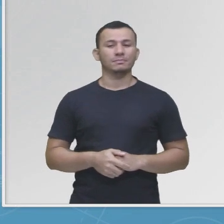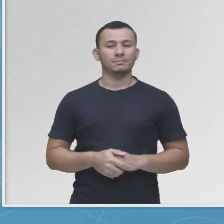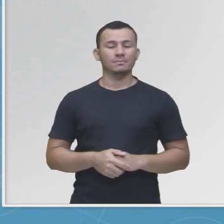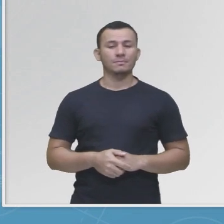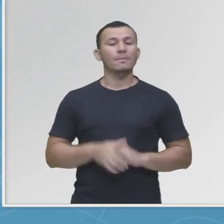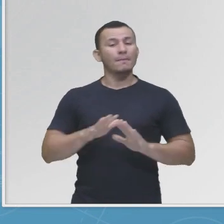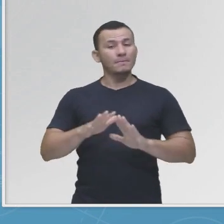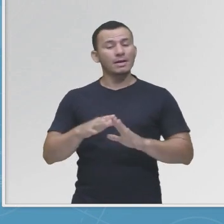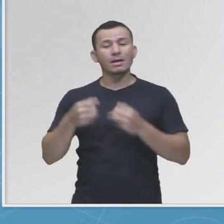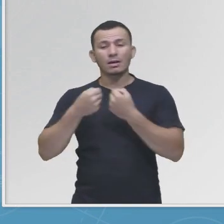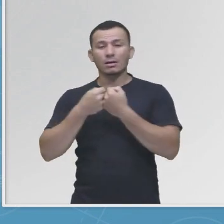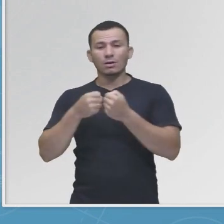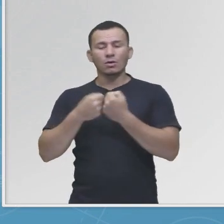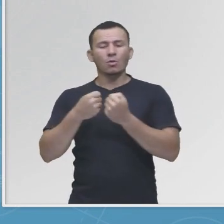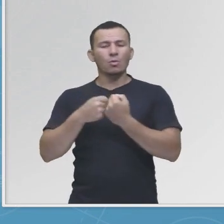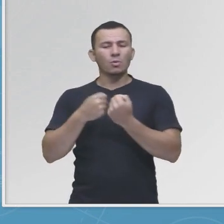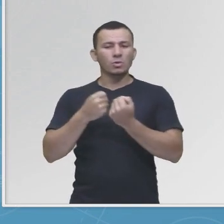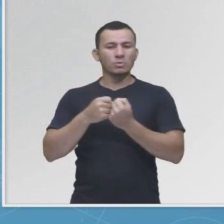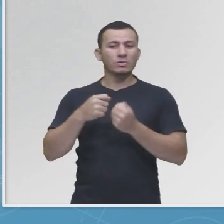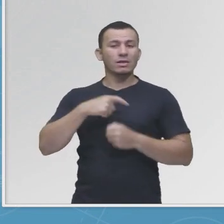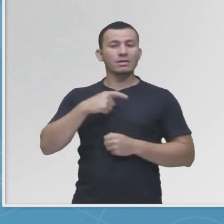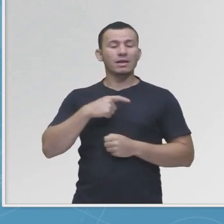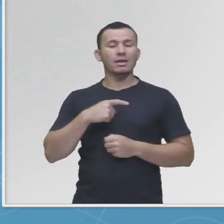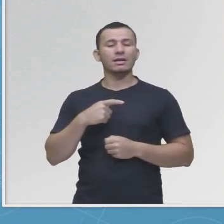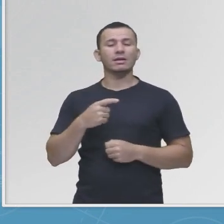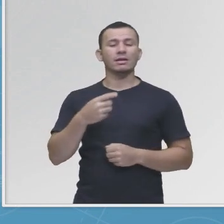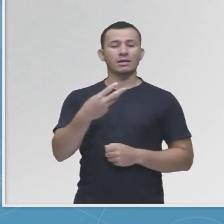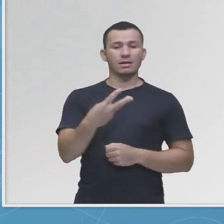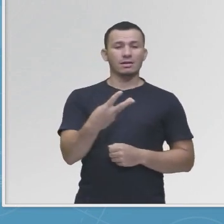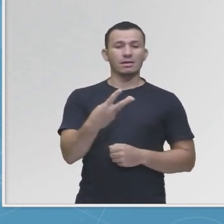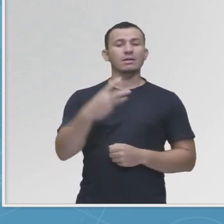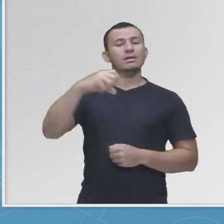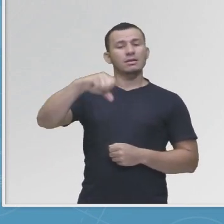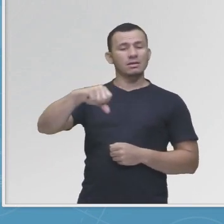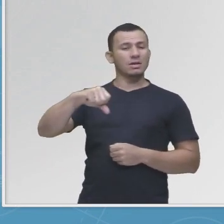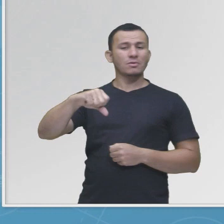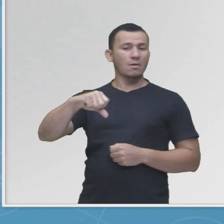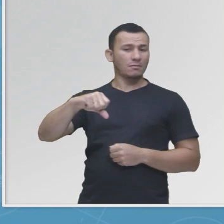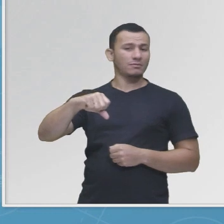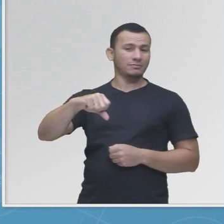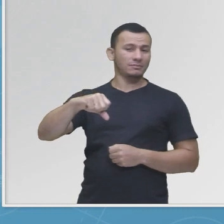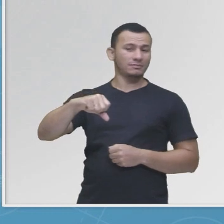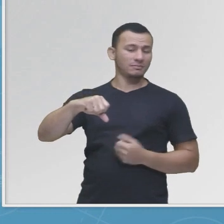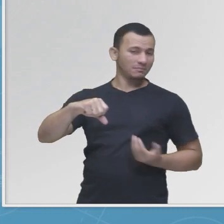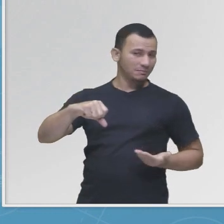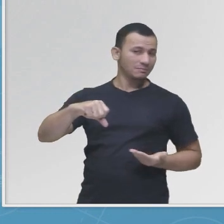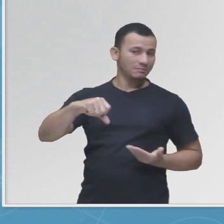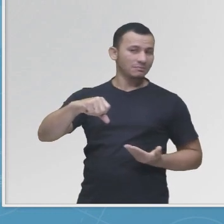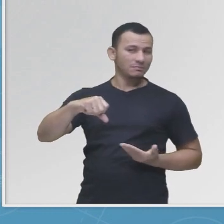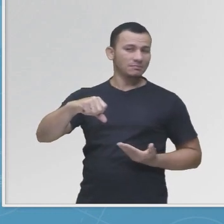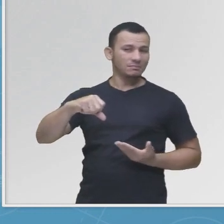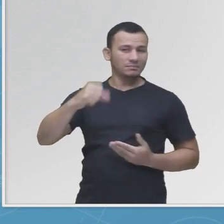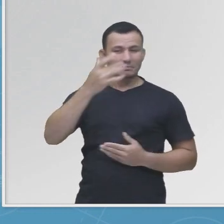o ônibus estava com a capacidade de 39 passageiros,